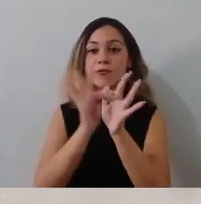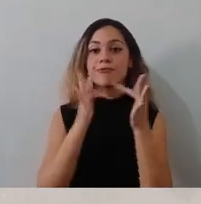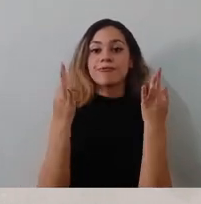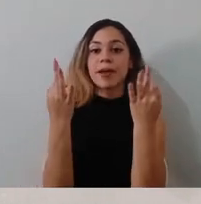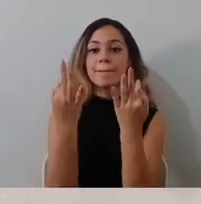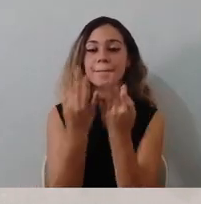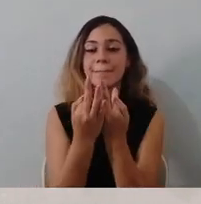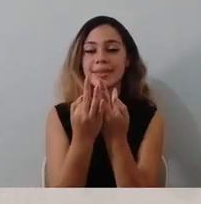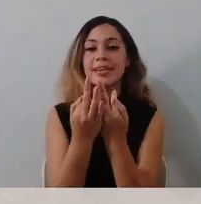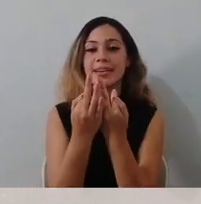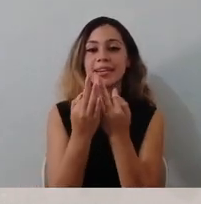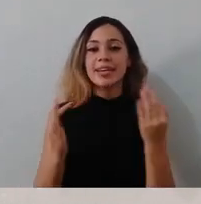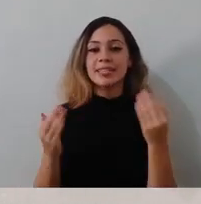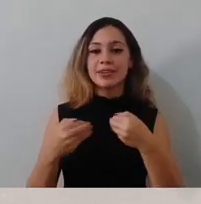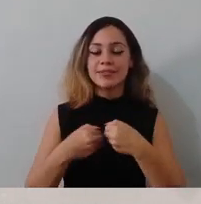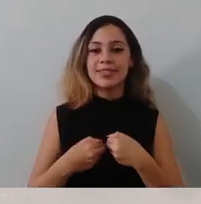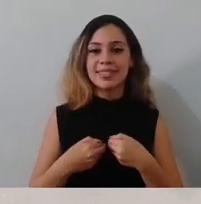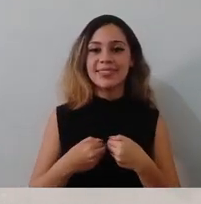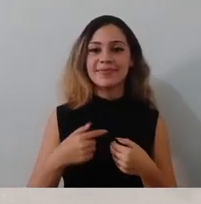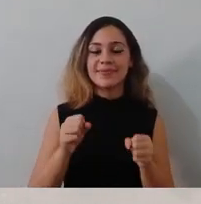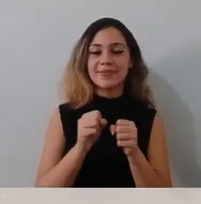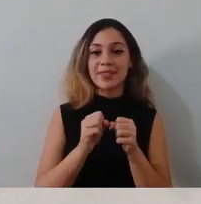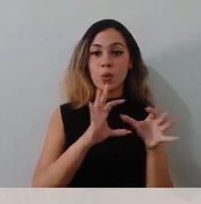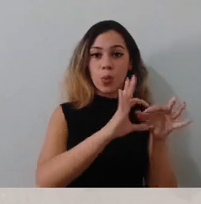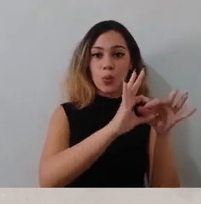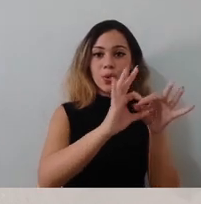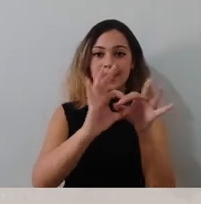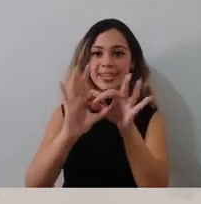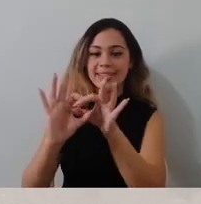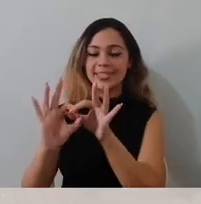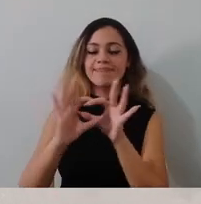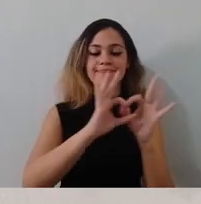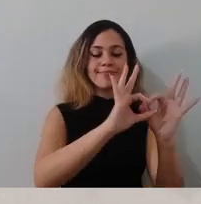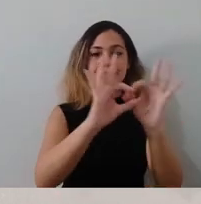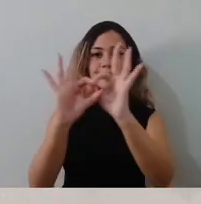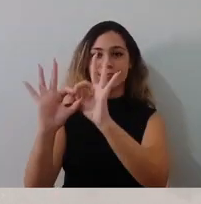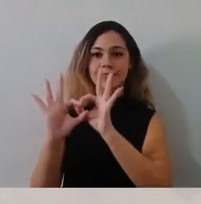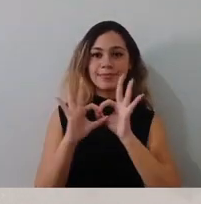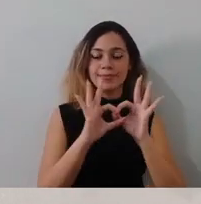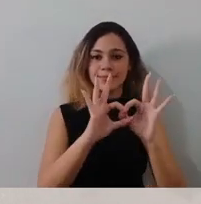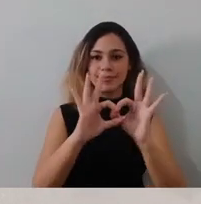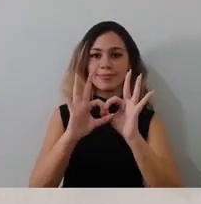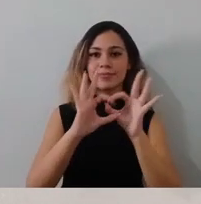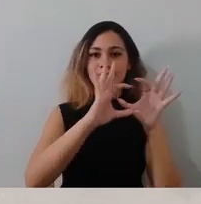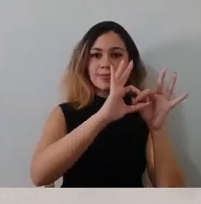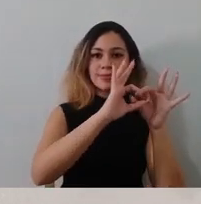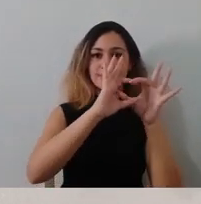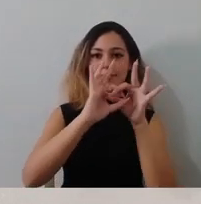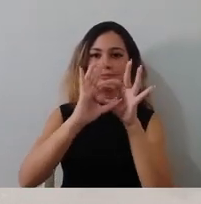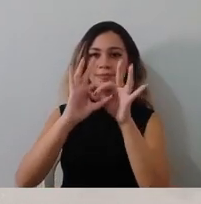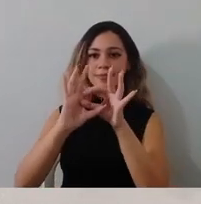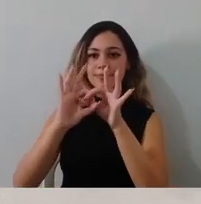Famílias Atípicas. Como é que fala isso para o pessoal? Então, eu faço assim, conexão, que é de unir, né? Conectando,